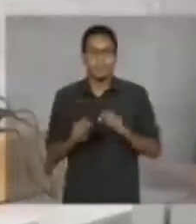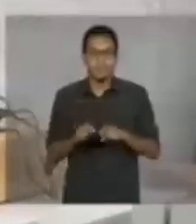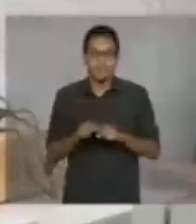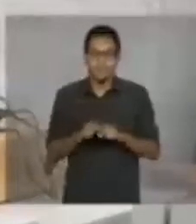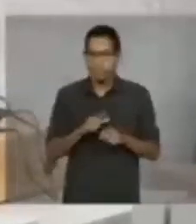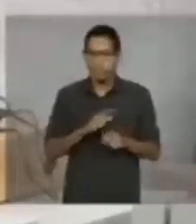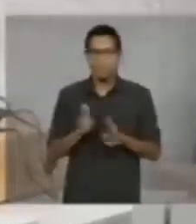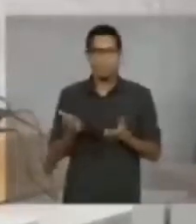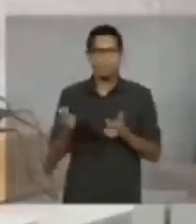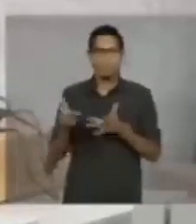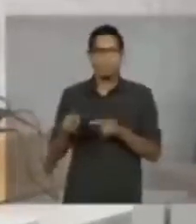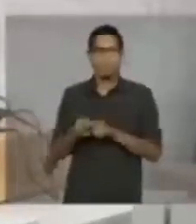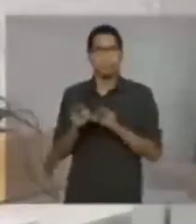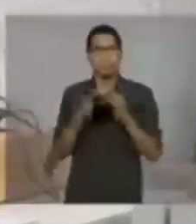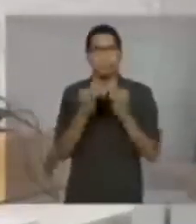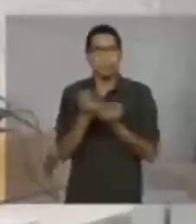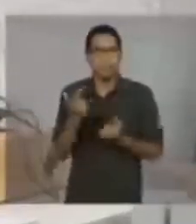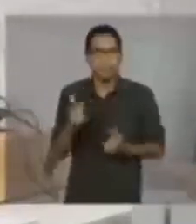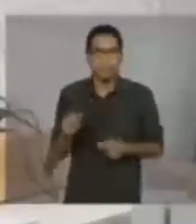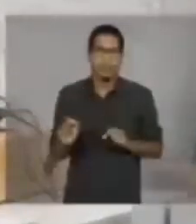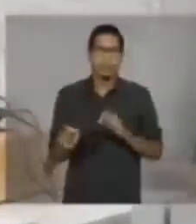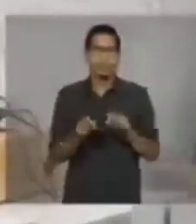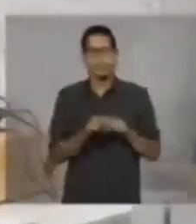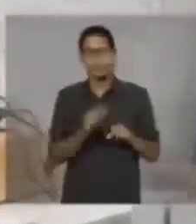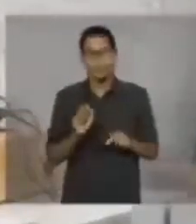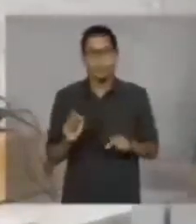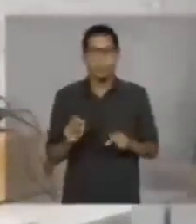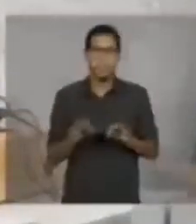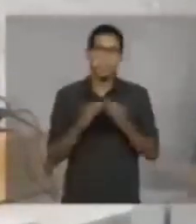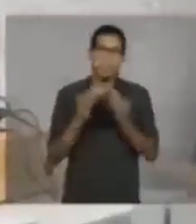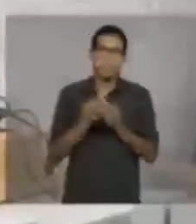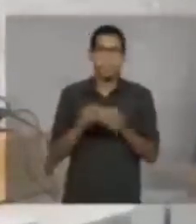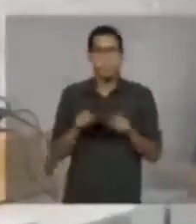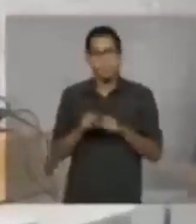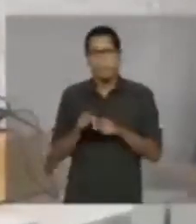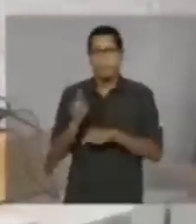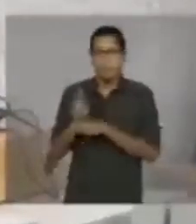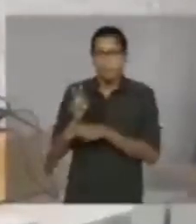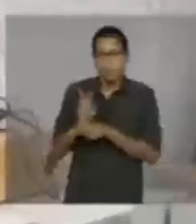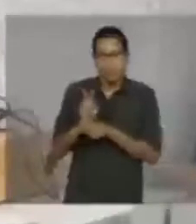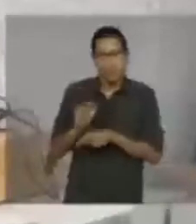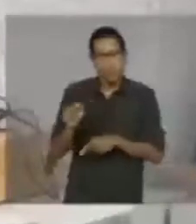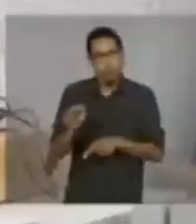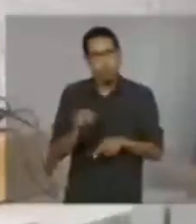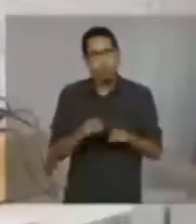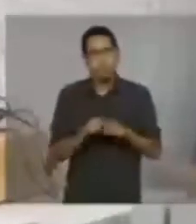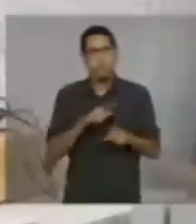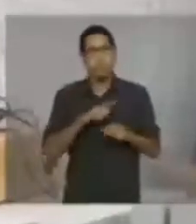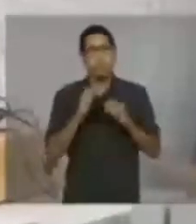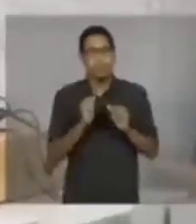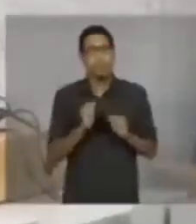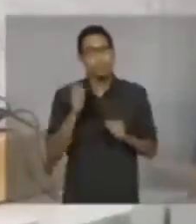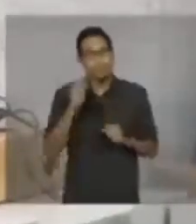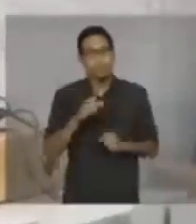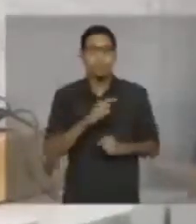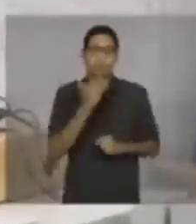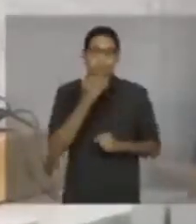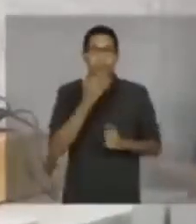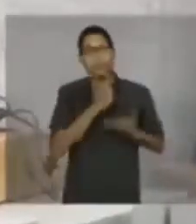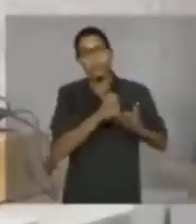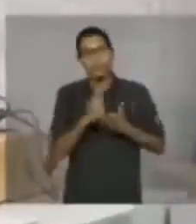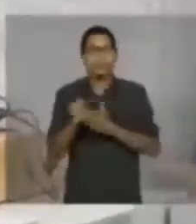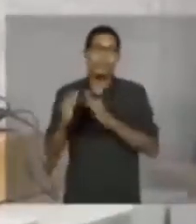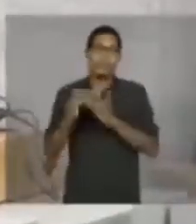de vulnerabilidade por não ter família ou por não ter uma família que dê conta dos cuidados com aquela pessoa, ela pode receber alimentação